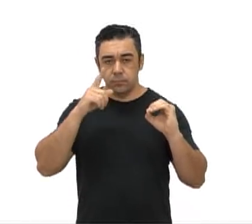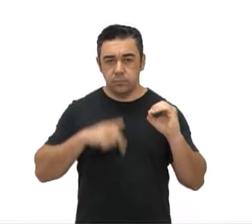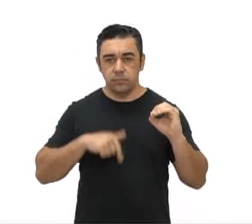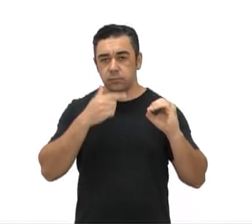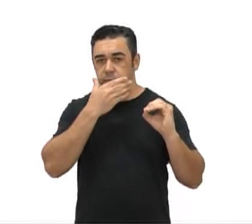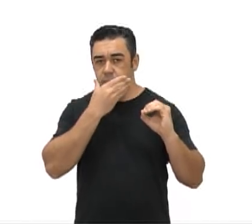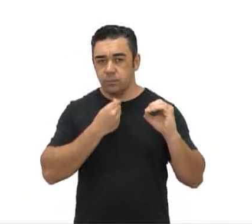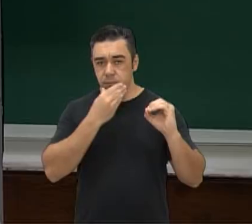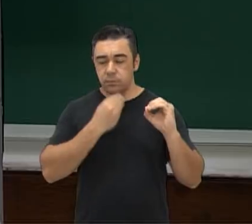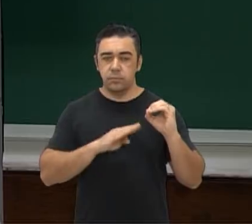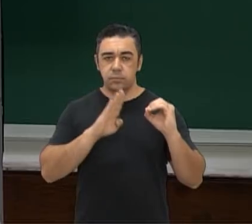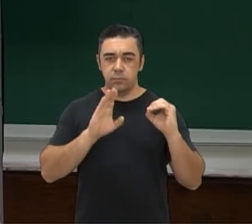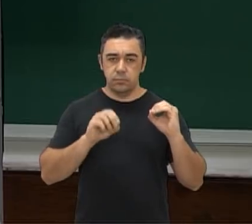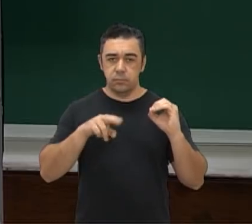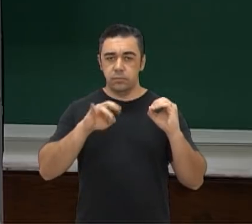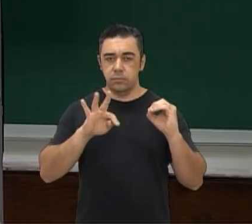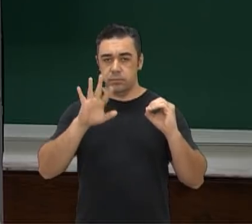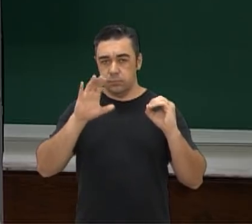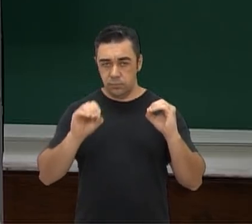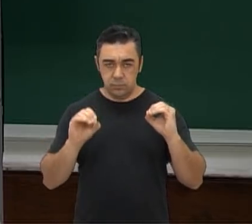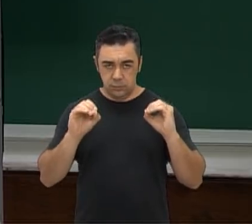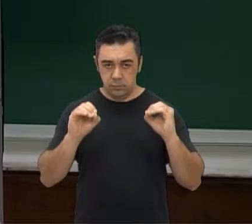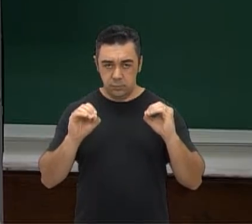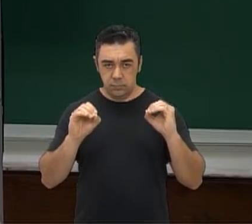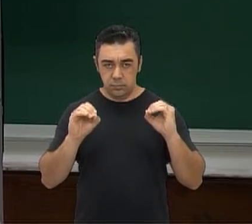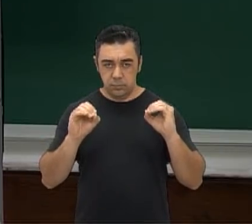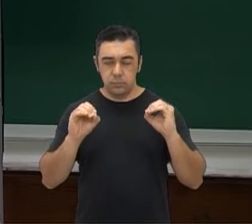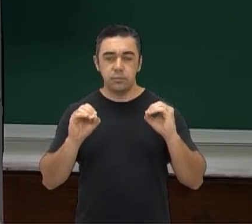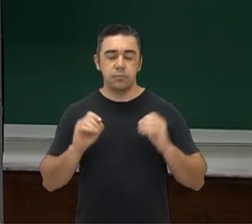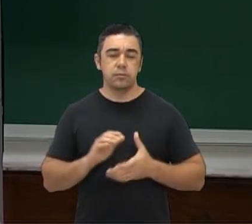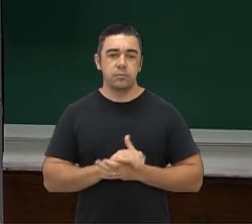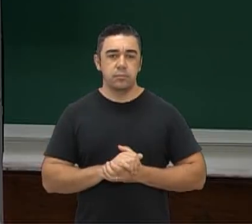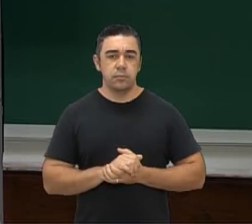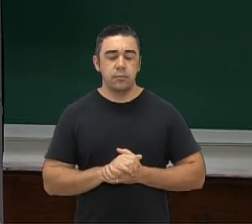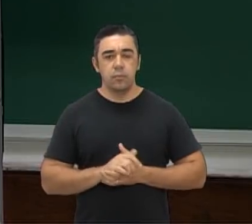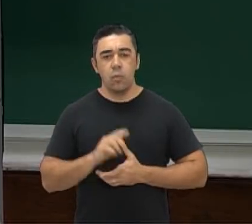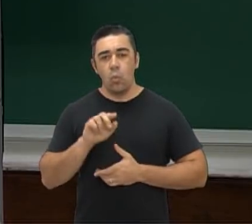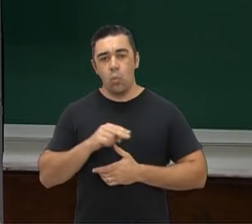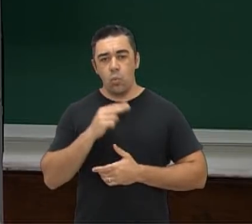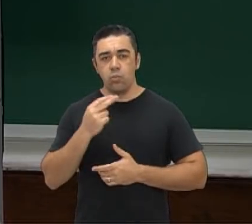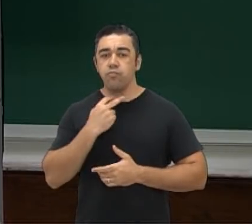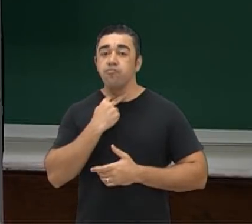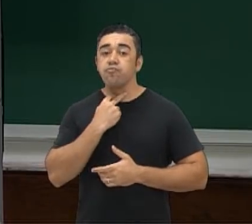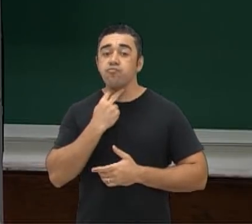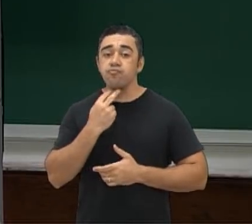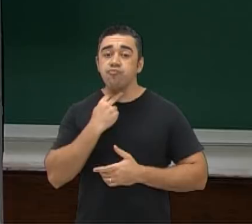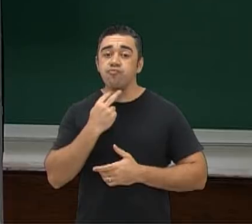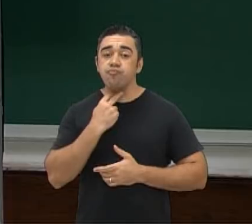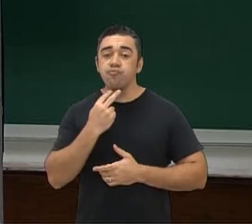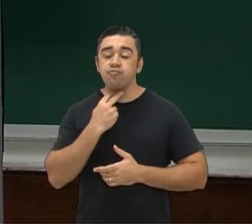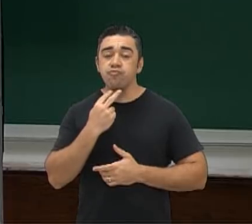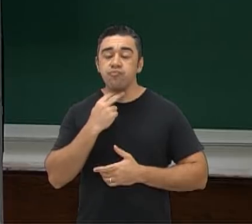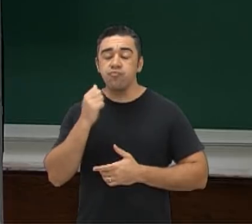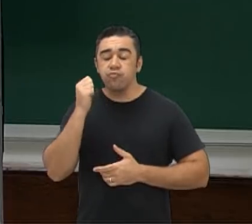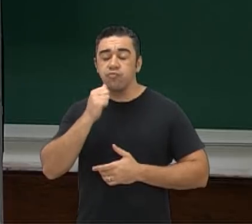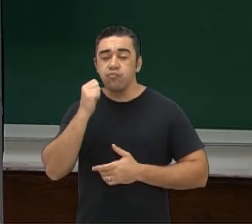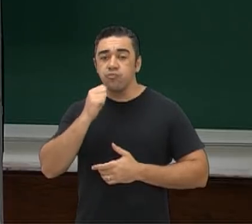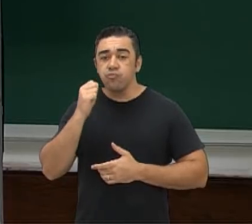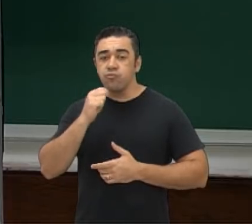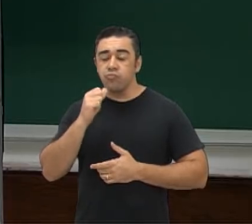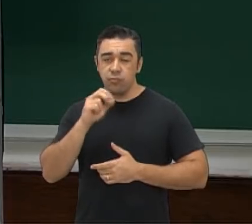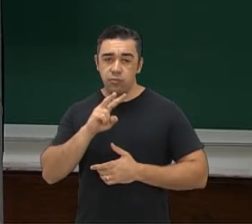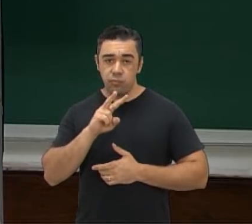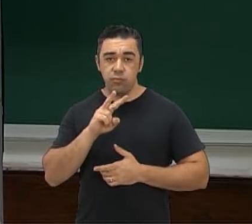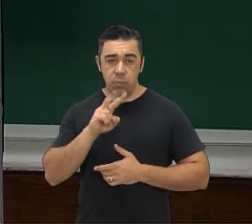tenho o correspondente. Por exemplo, eu posso dizer voz bonita. Voz, eu coloco o artigo feminino a na